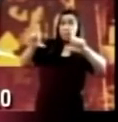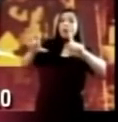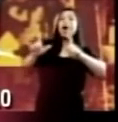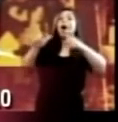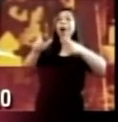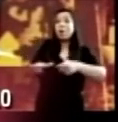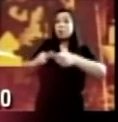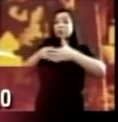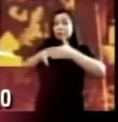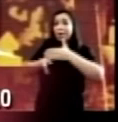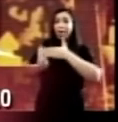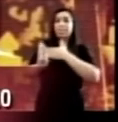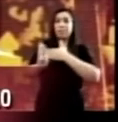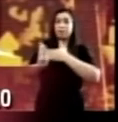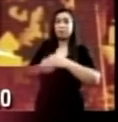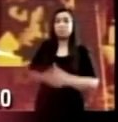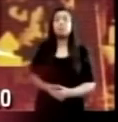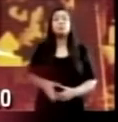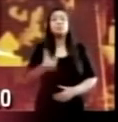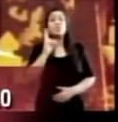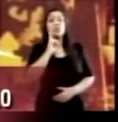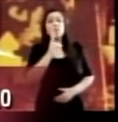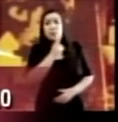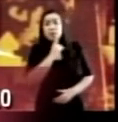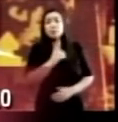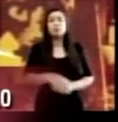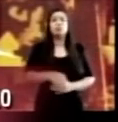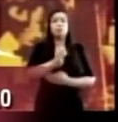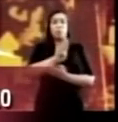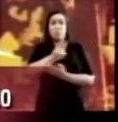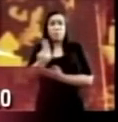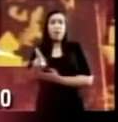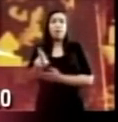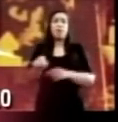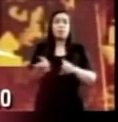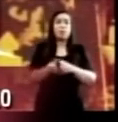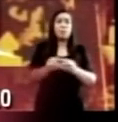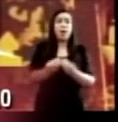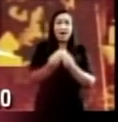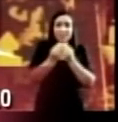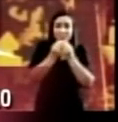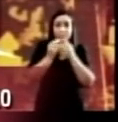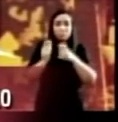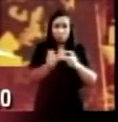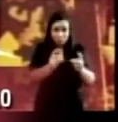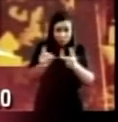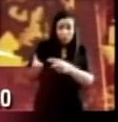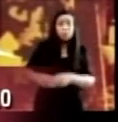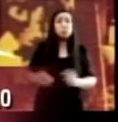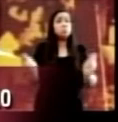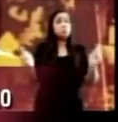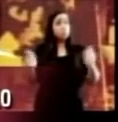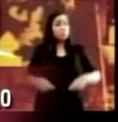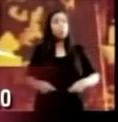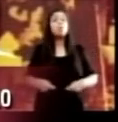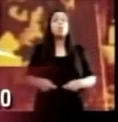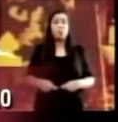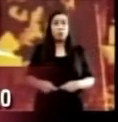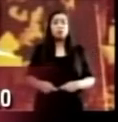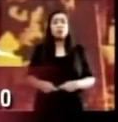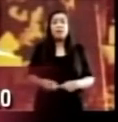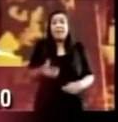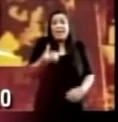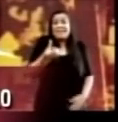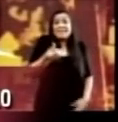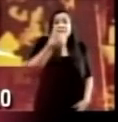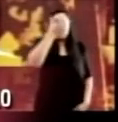estabelecimento. Os restaurantes, bares e lanchonetes, eles poderão admitir até